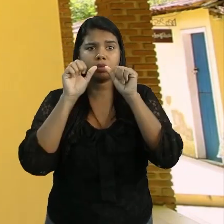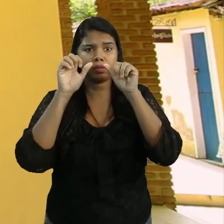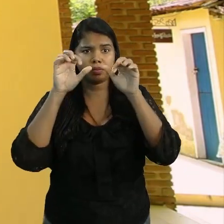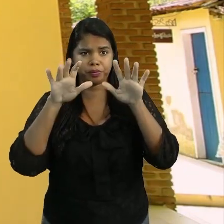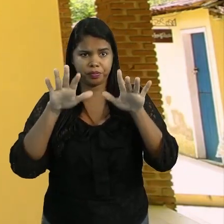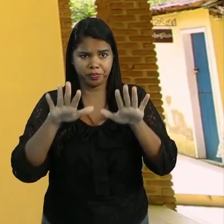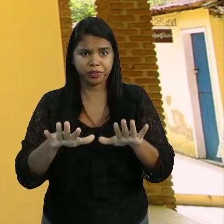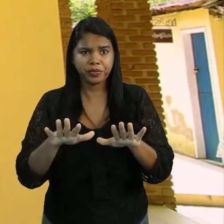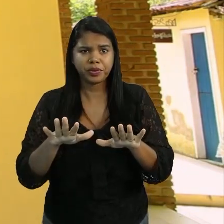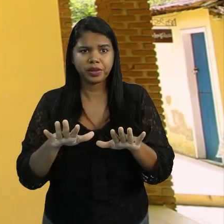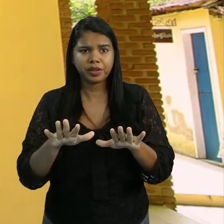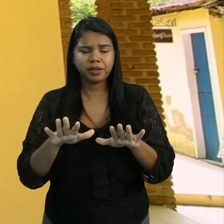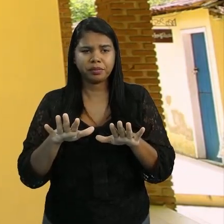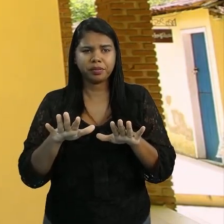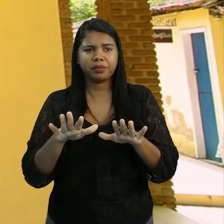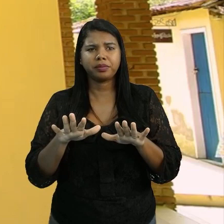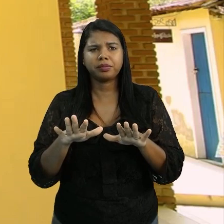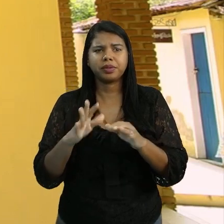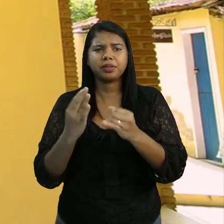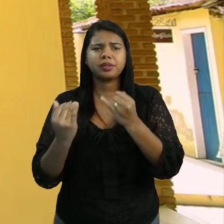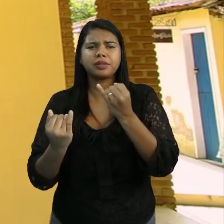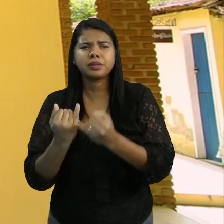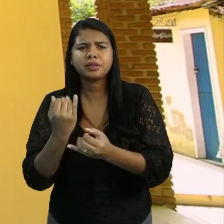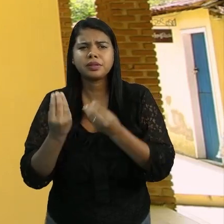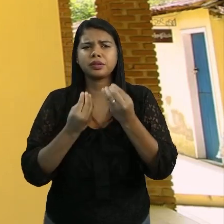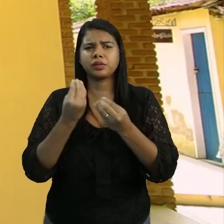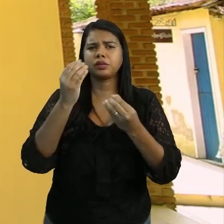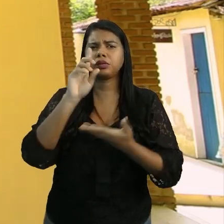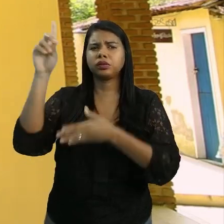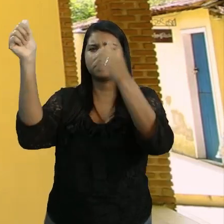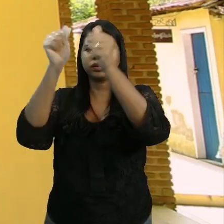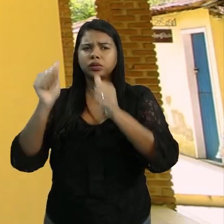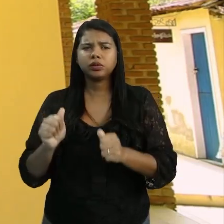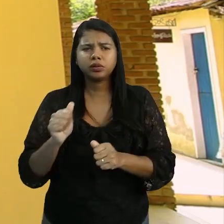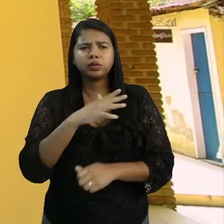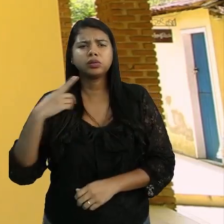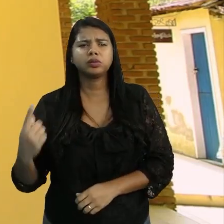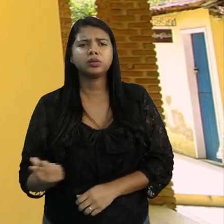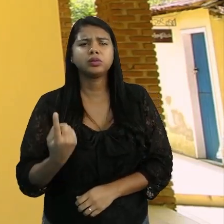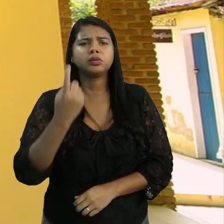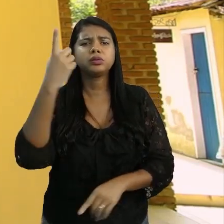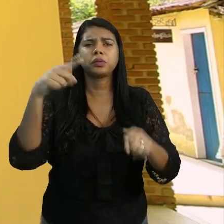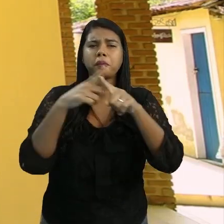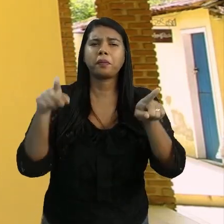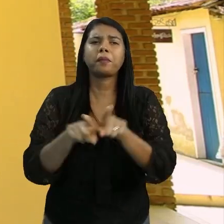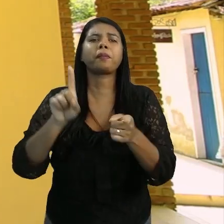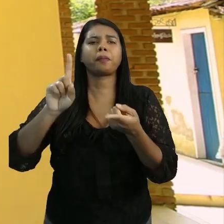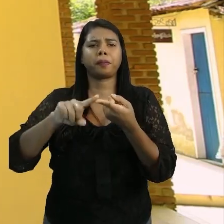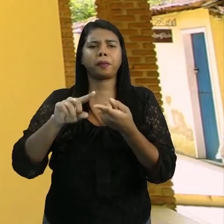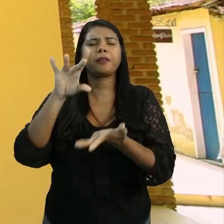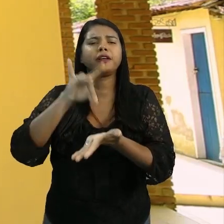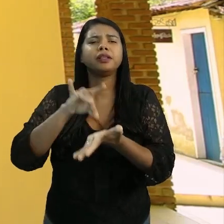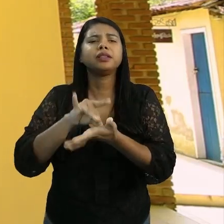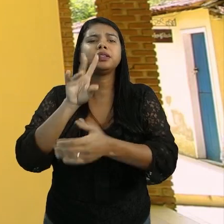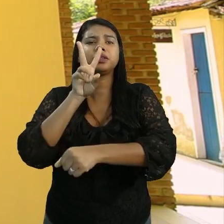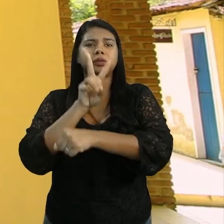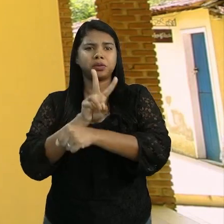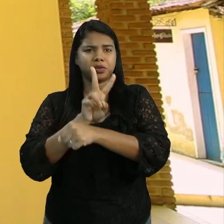era nem dentro nem fora, coloca ele no colo, que não era nem na terra, nem no ar e nem na água, e mata ele